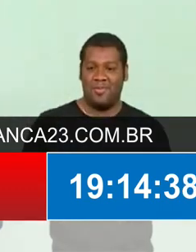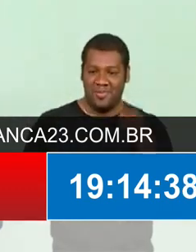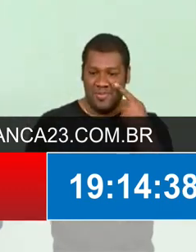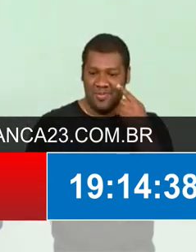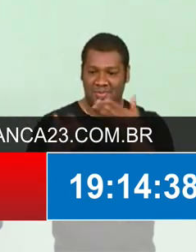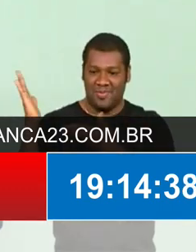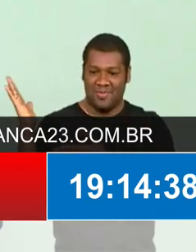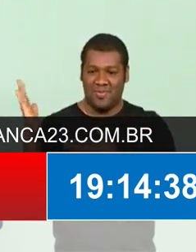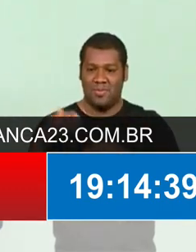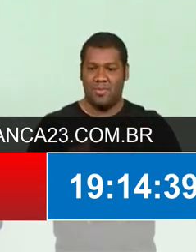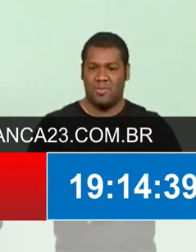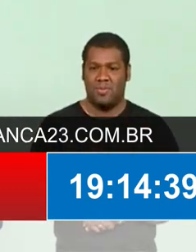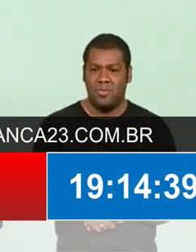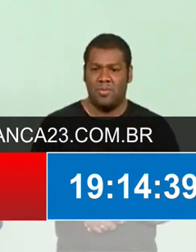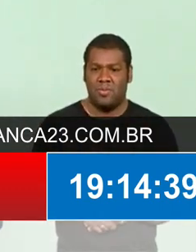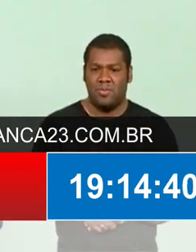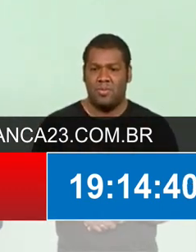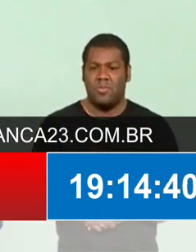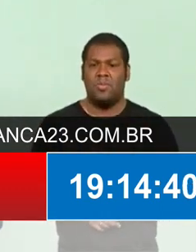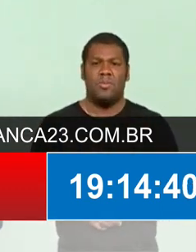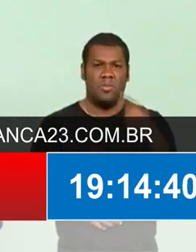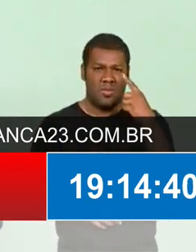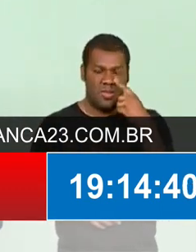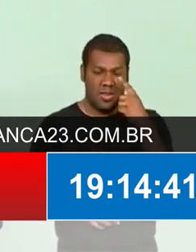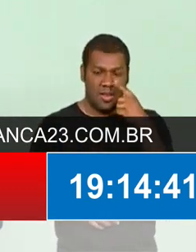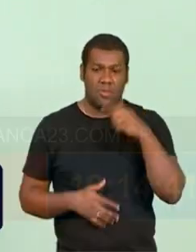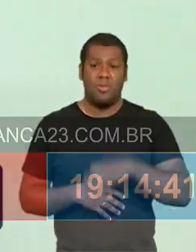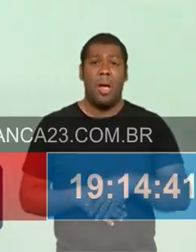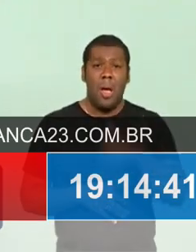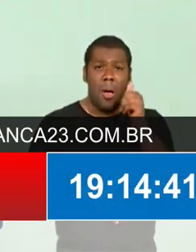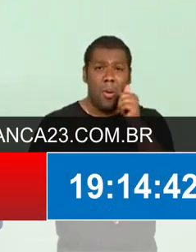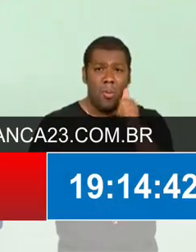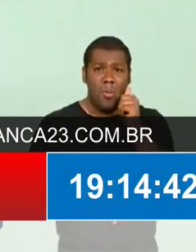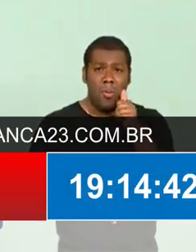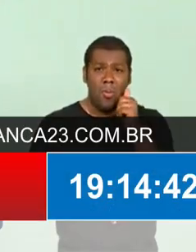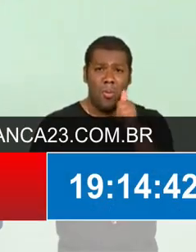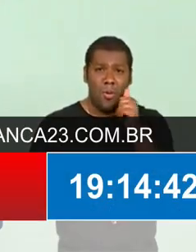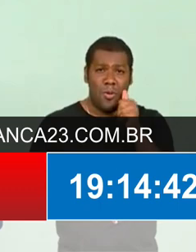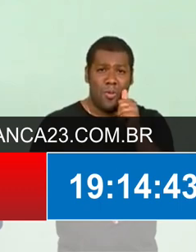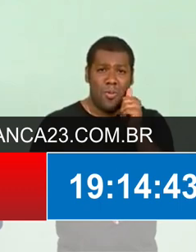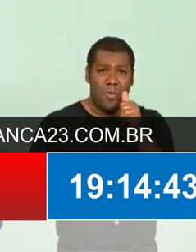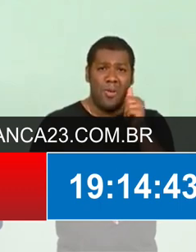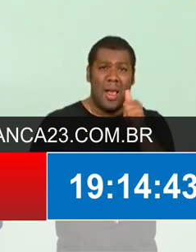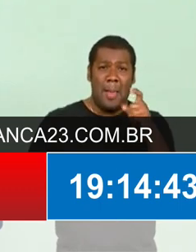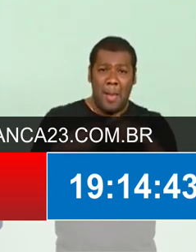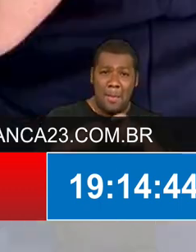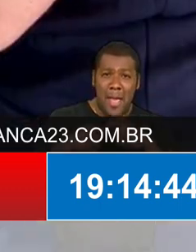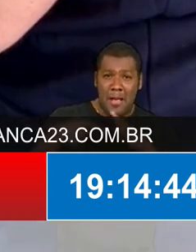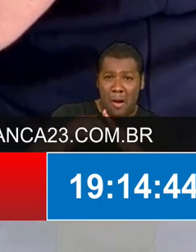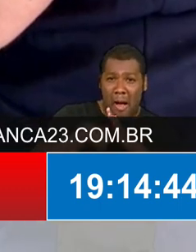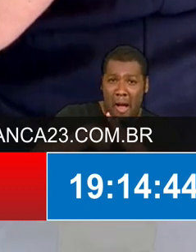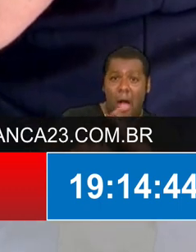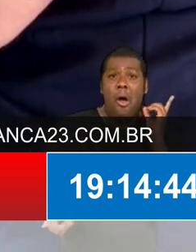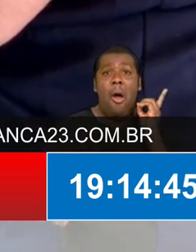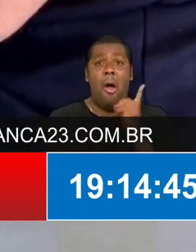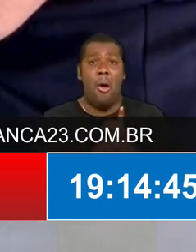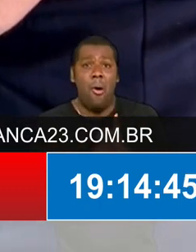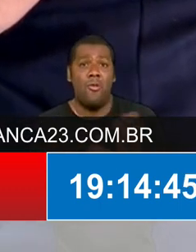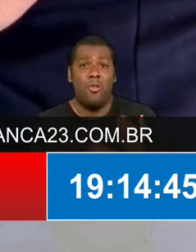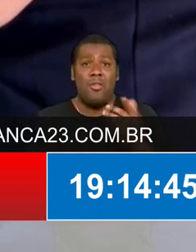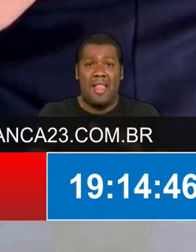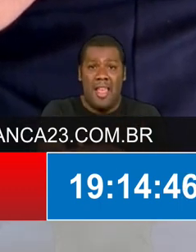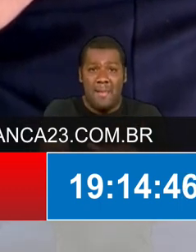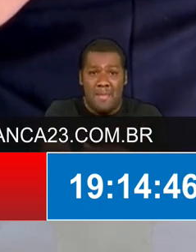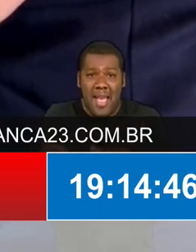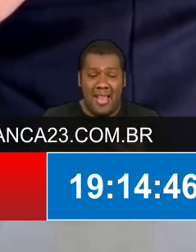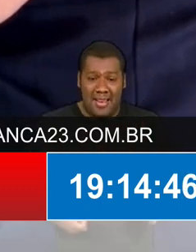Uma casquinha no nariz. Foi assim que a Helena descobriu a lesão de câncer de pele no rosto. Ela passou por um tratamento